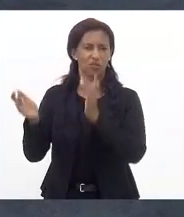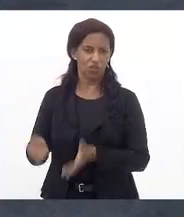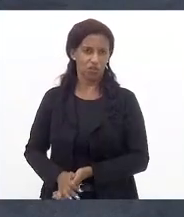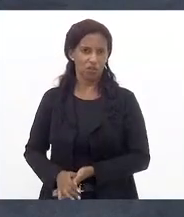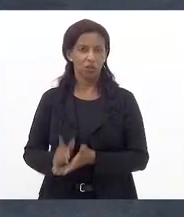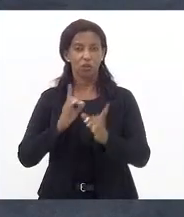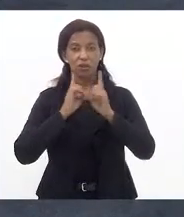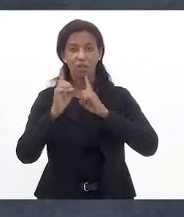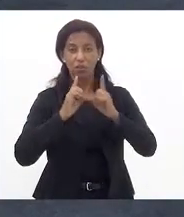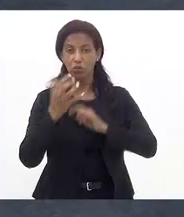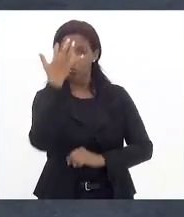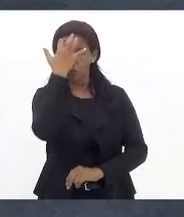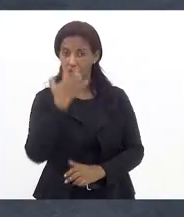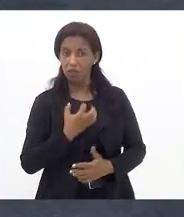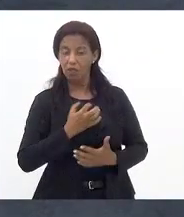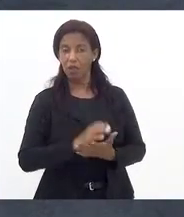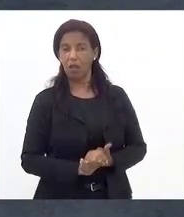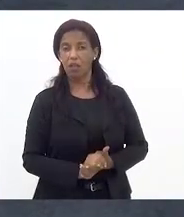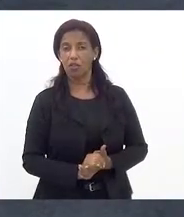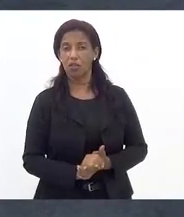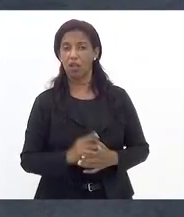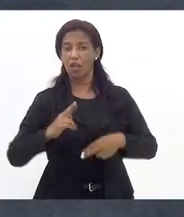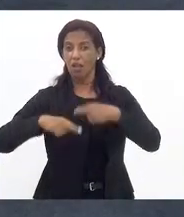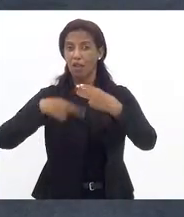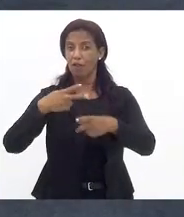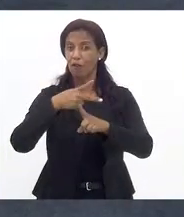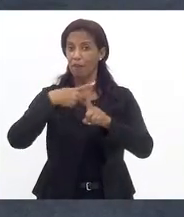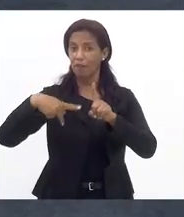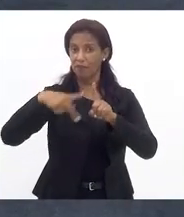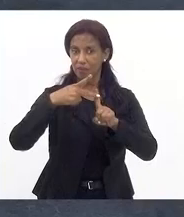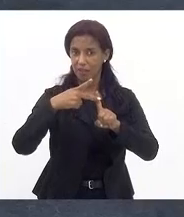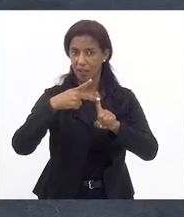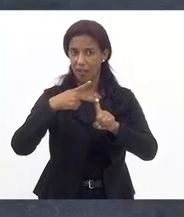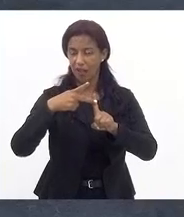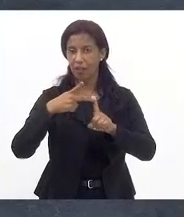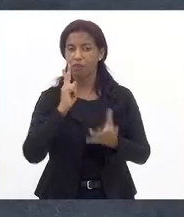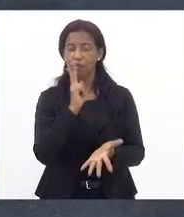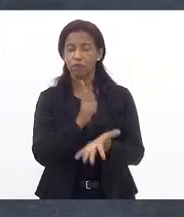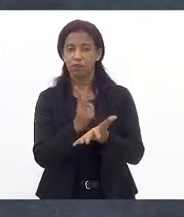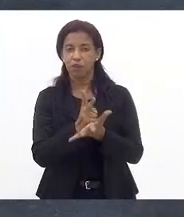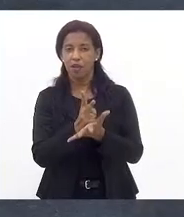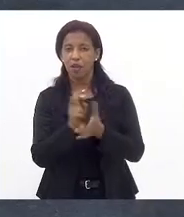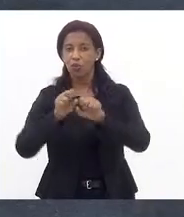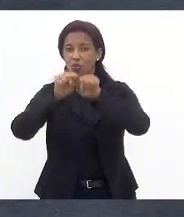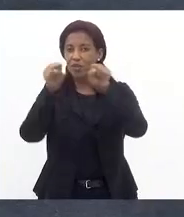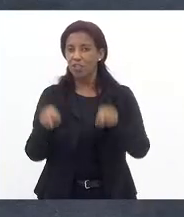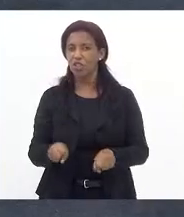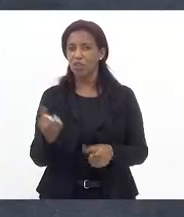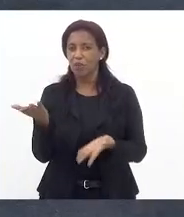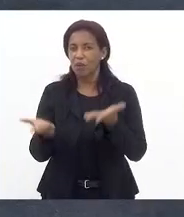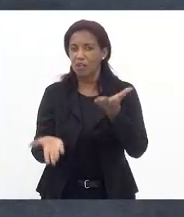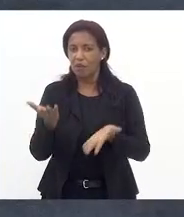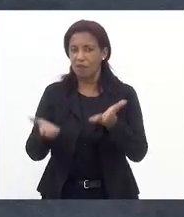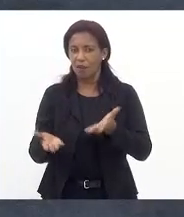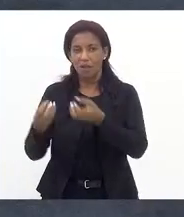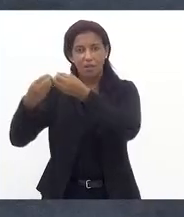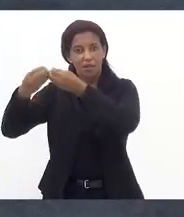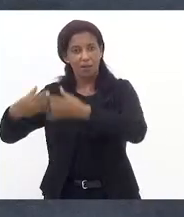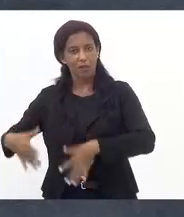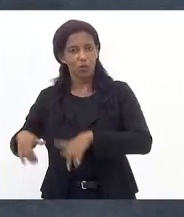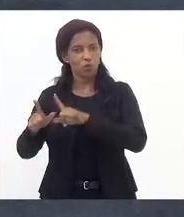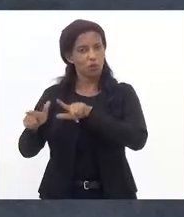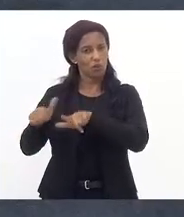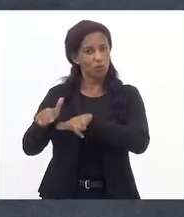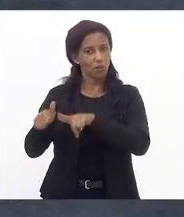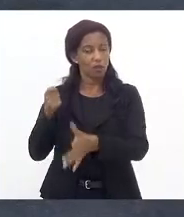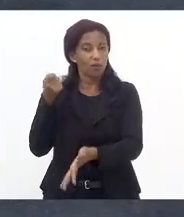gente está discutindo com seriedade é reforma previdenciária para manter o sistema equilibrado sem prejuízo ao servidor